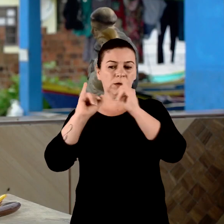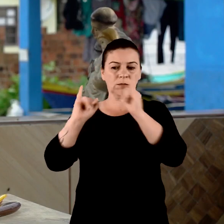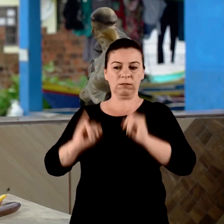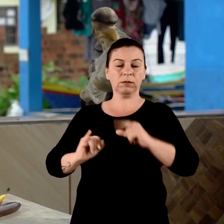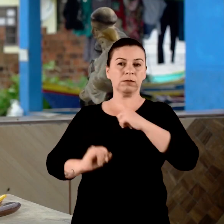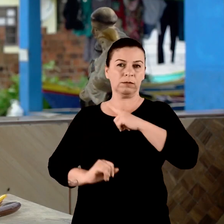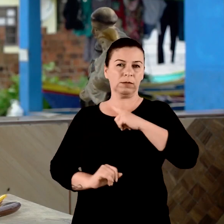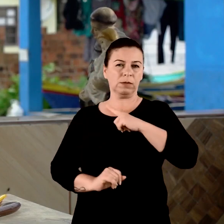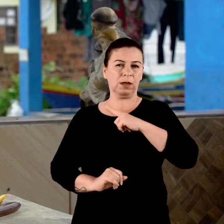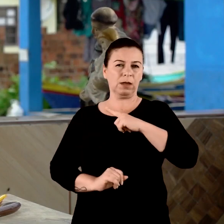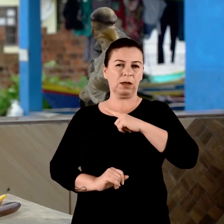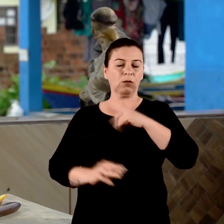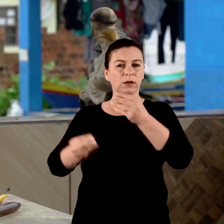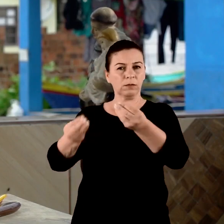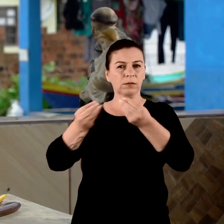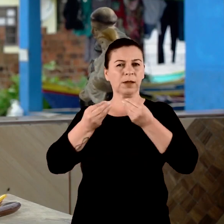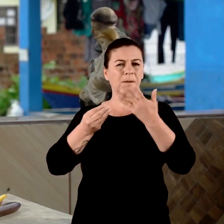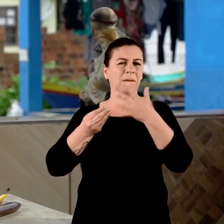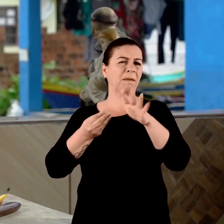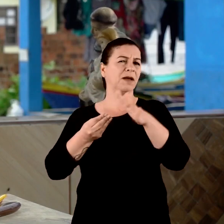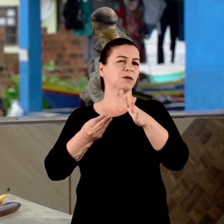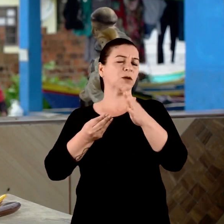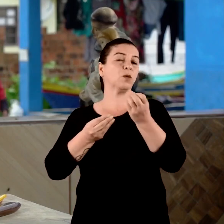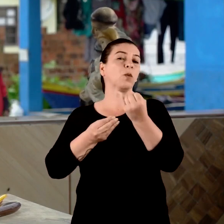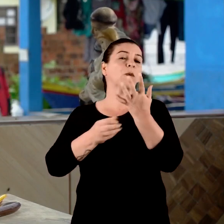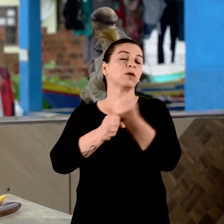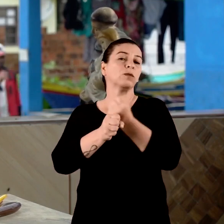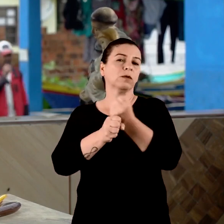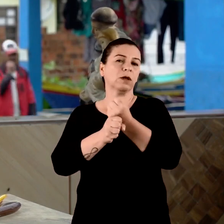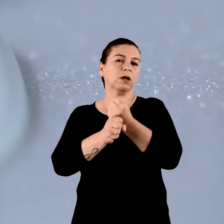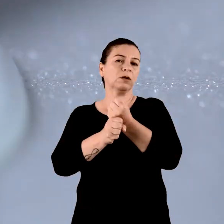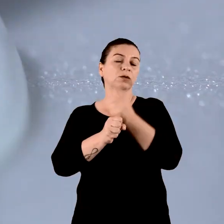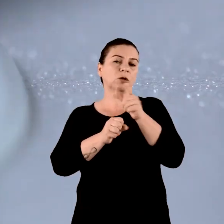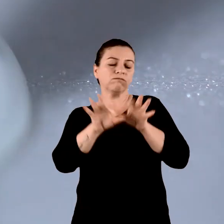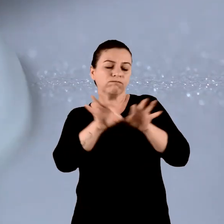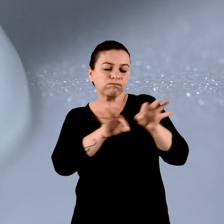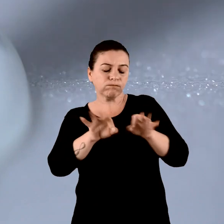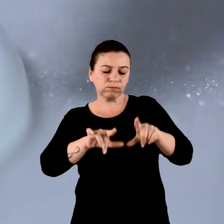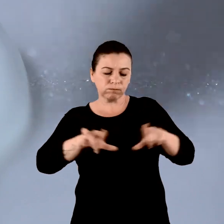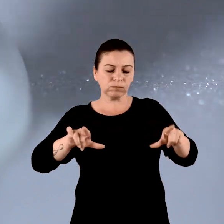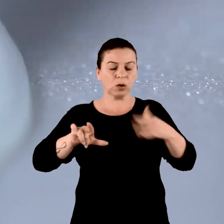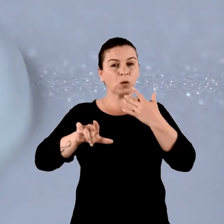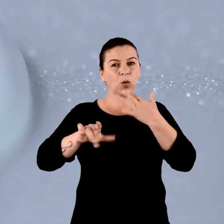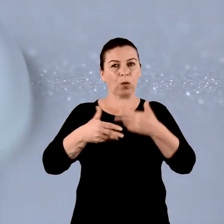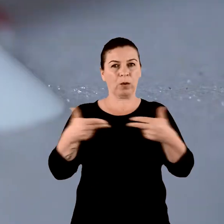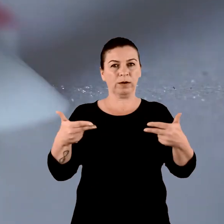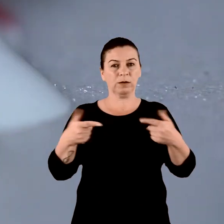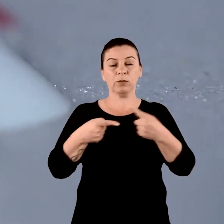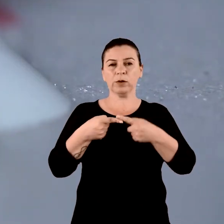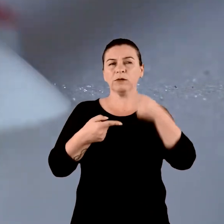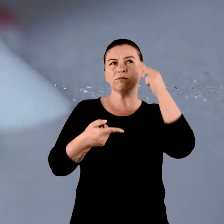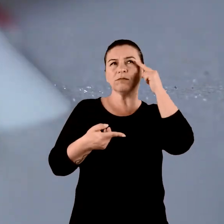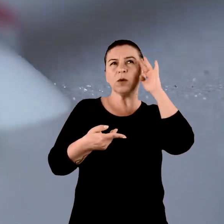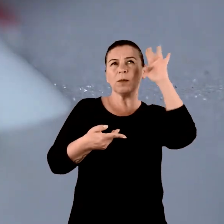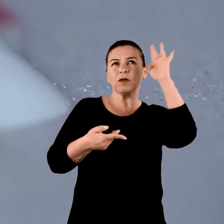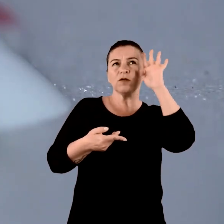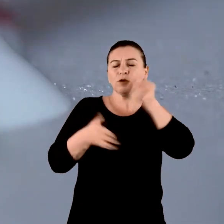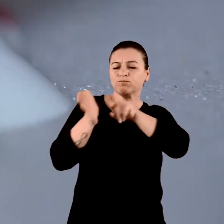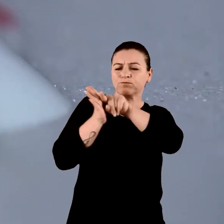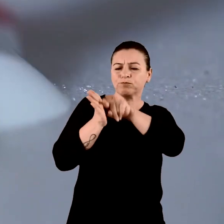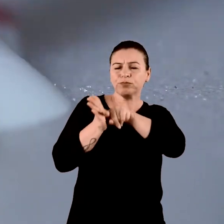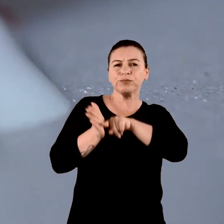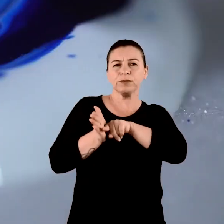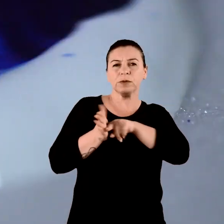eles me datam a peça mais ou menos, eu consigo montar a minha paleta de cores. Porque aí eu imagino, faço